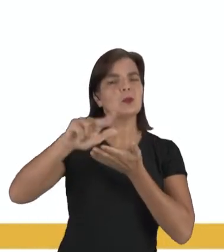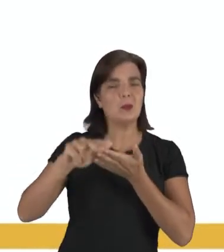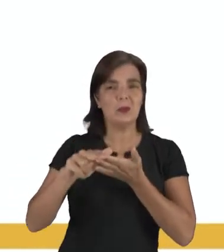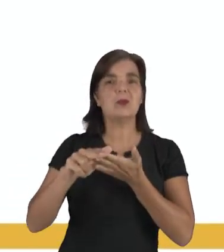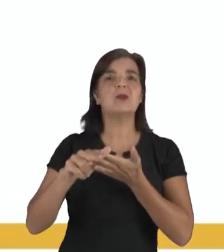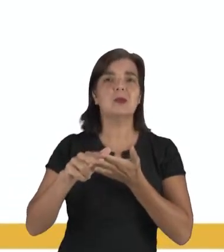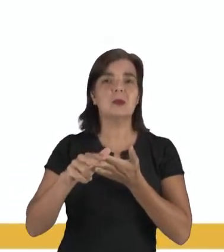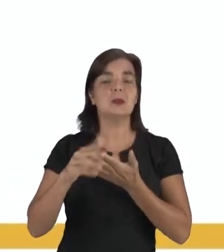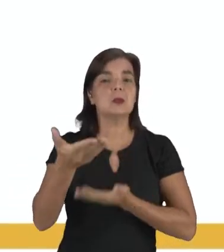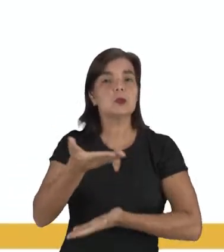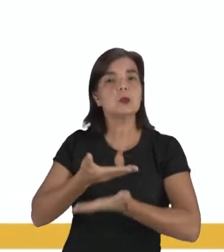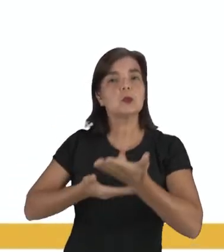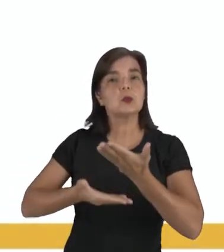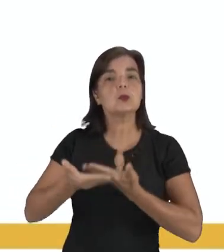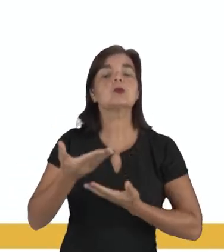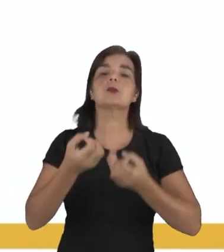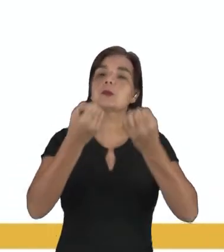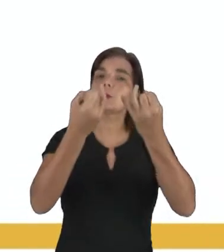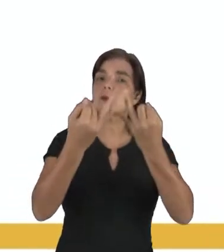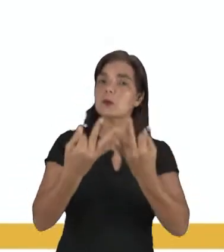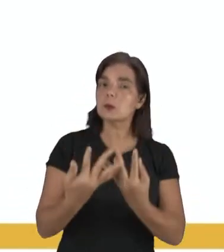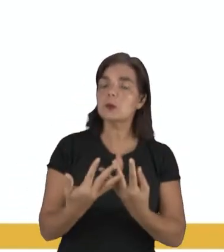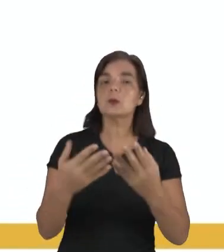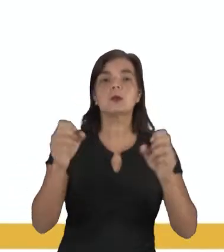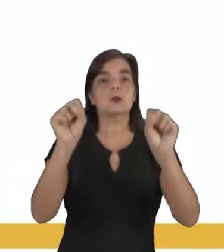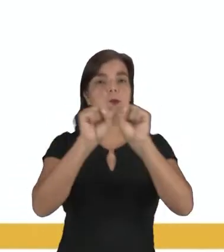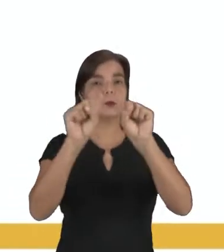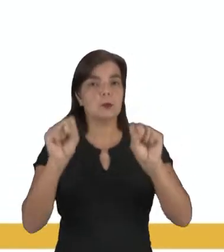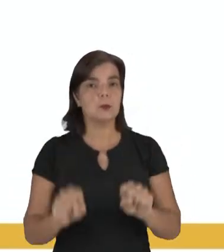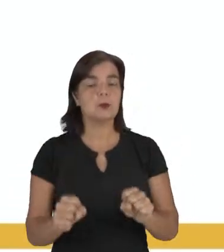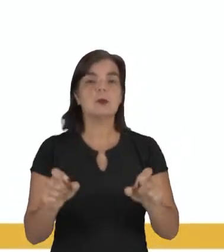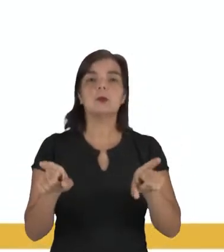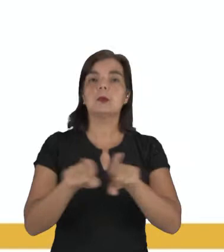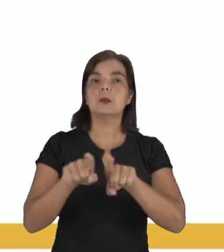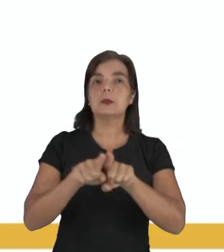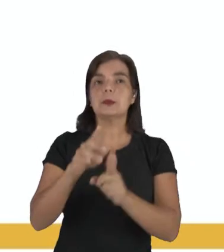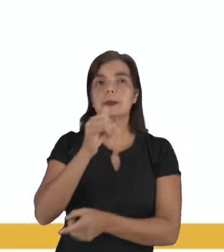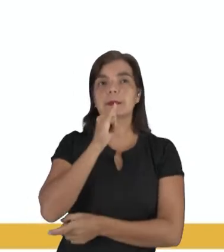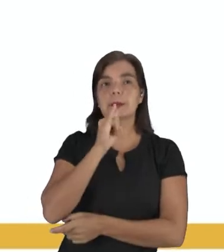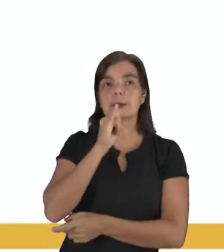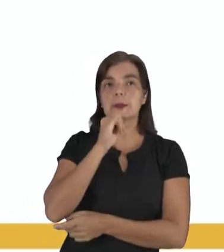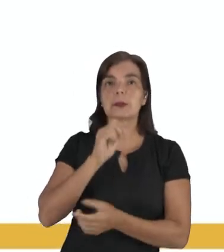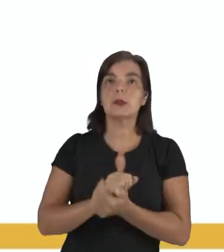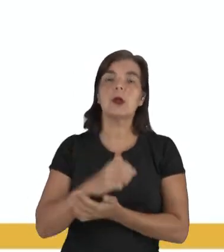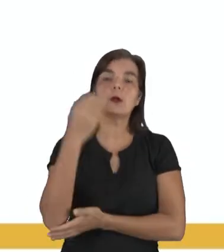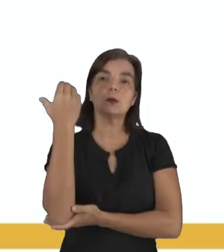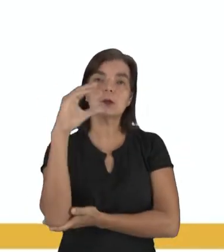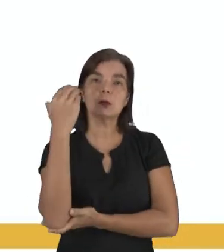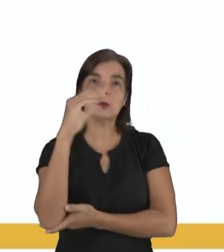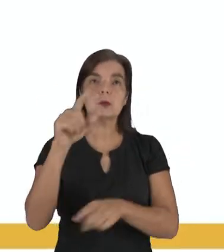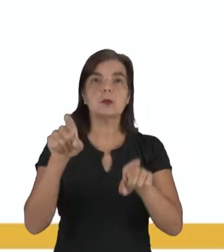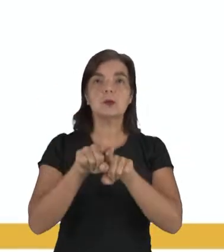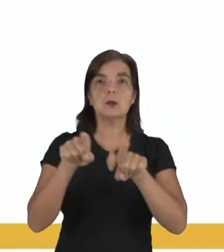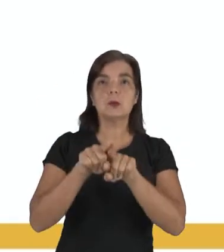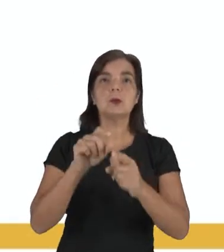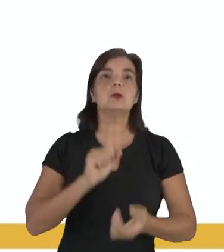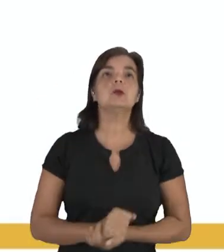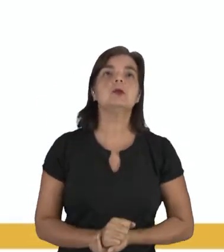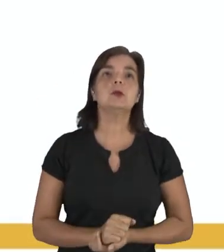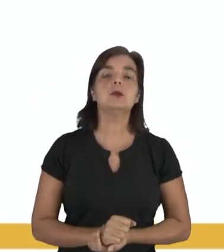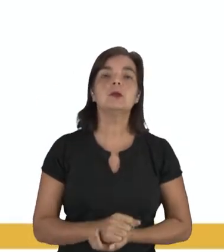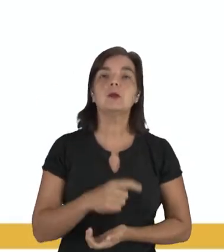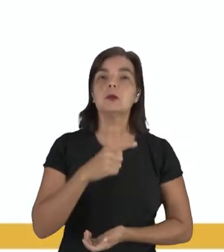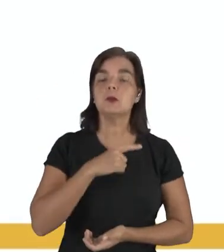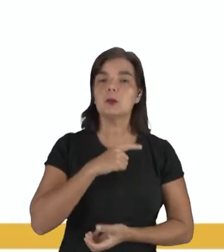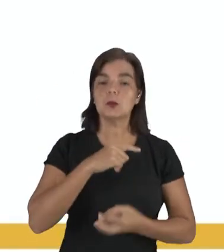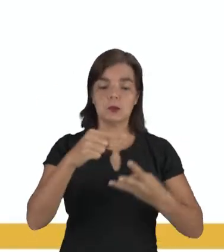várias áreas que envolviam-se as explicações desses sistemas. Né? No caso, na área das ciências, a gente tem a astronomia, e